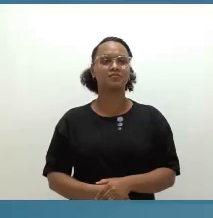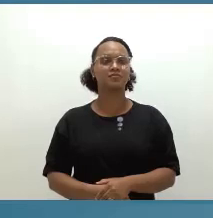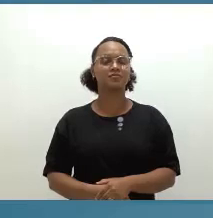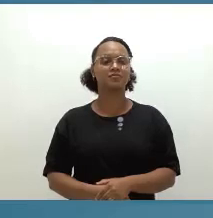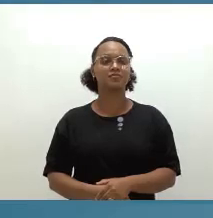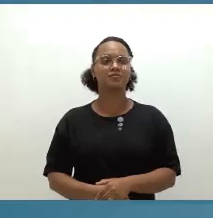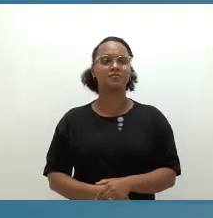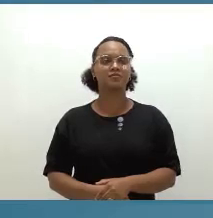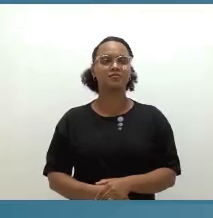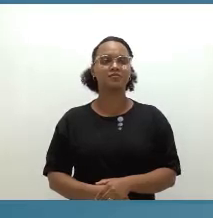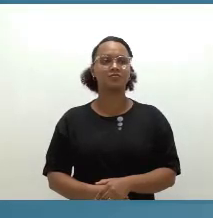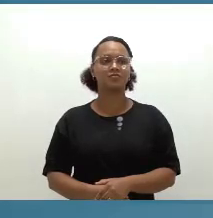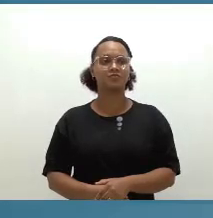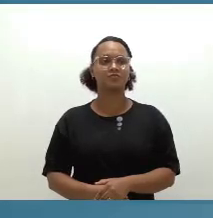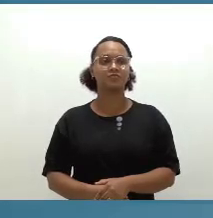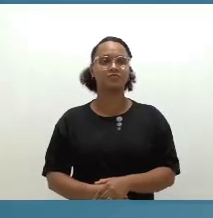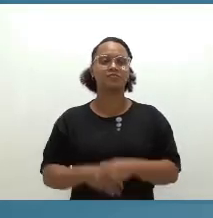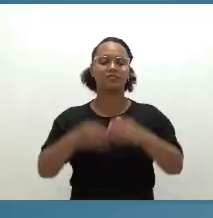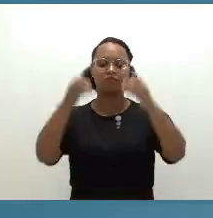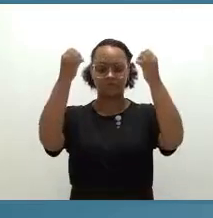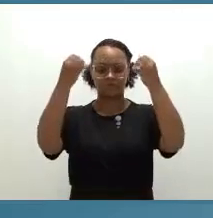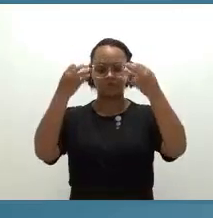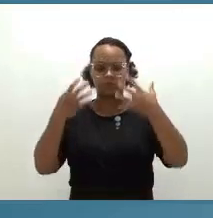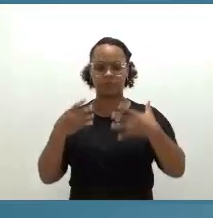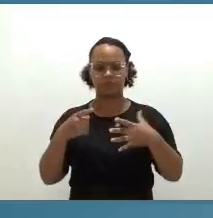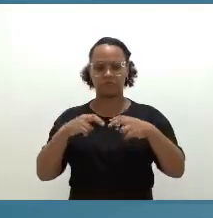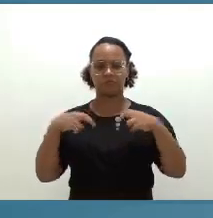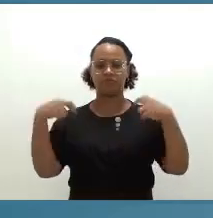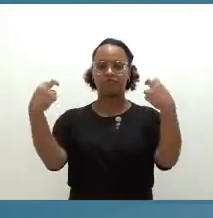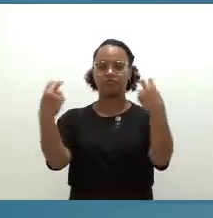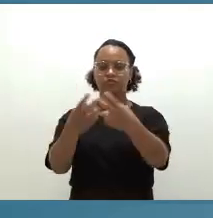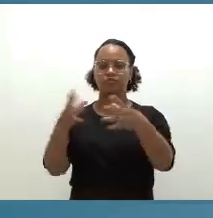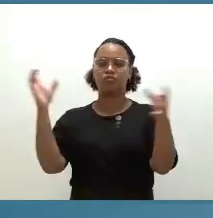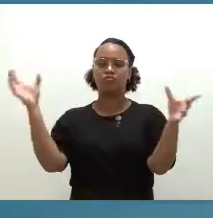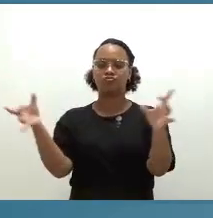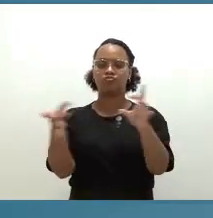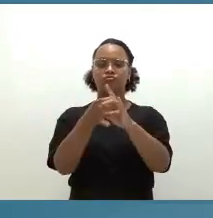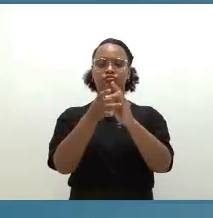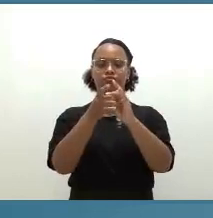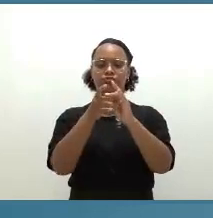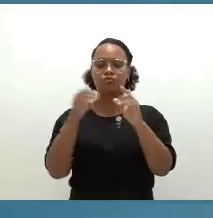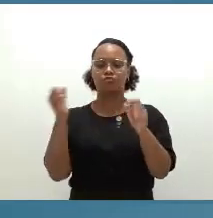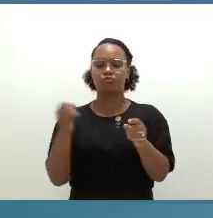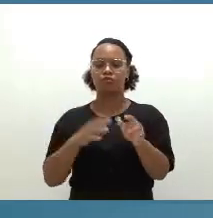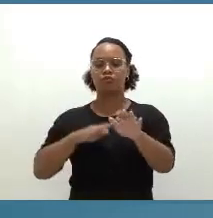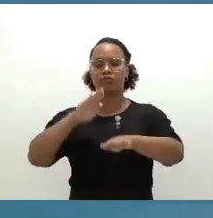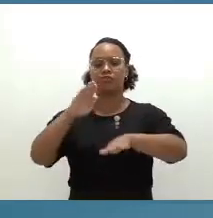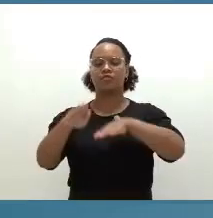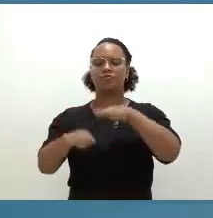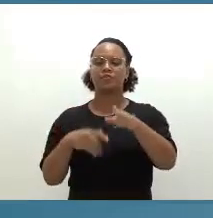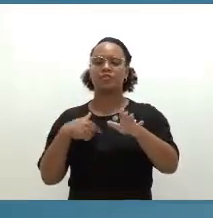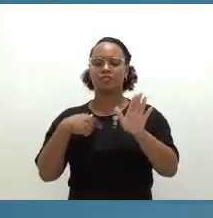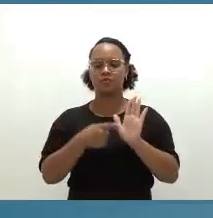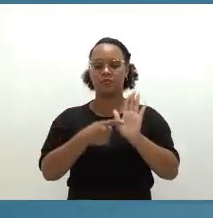juntos nessa nova caminhada. Estou apresentando a excelência.